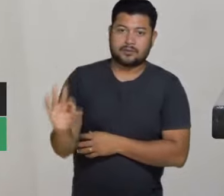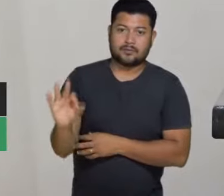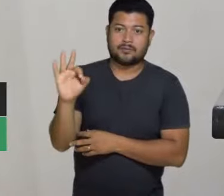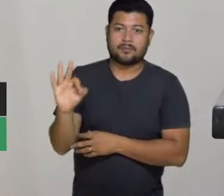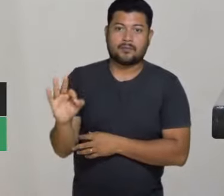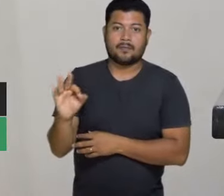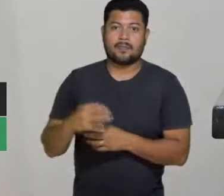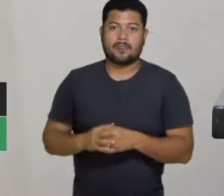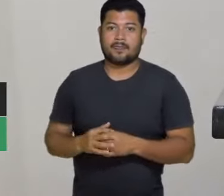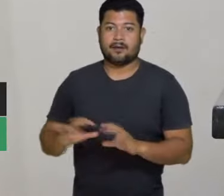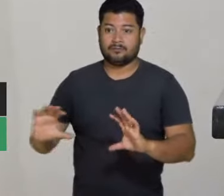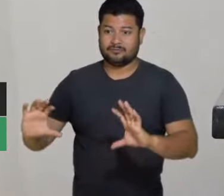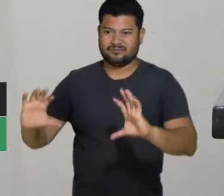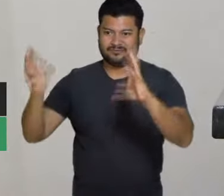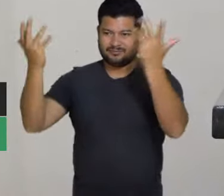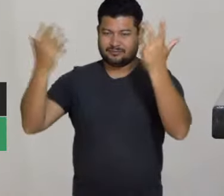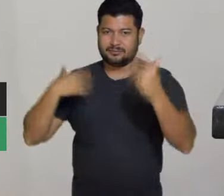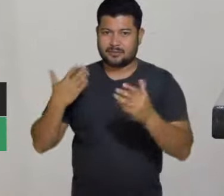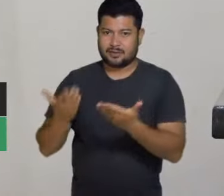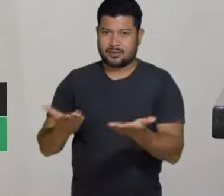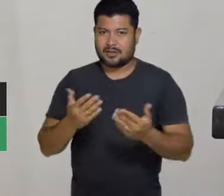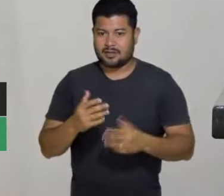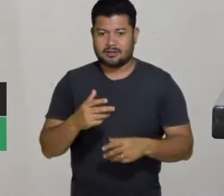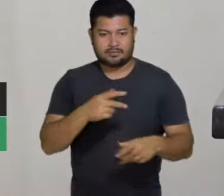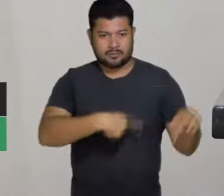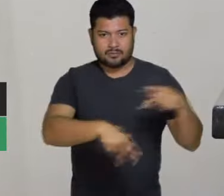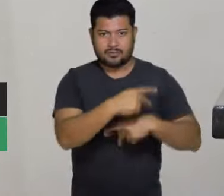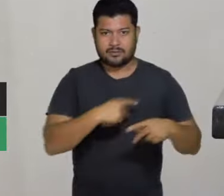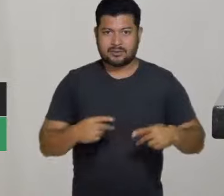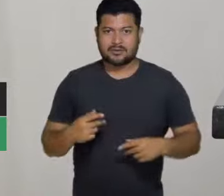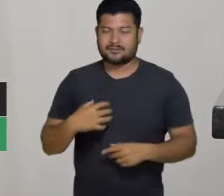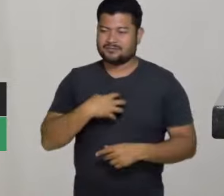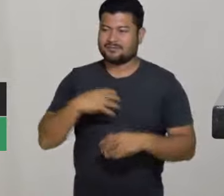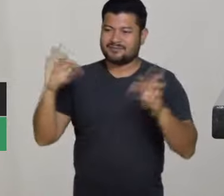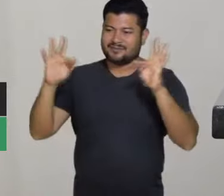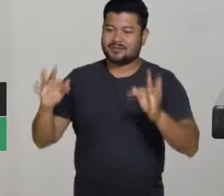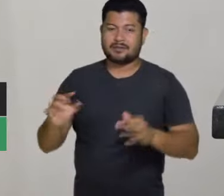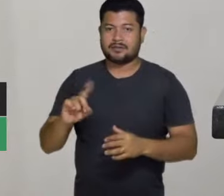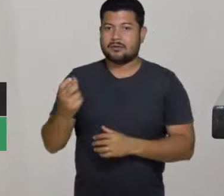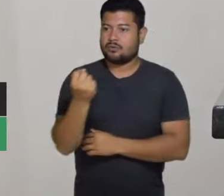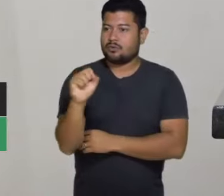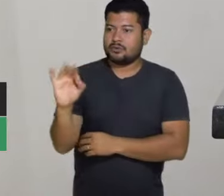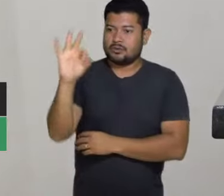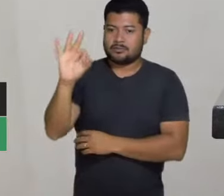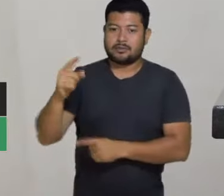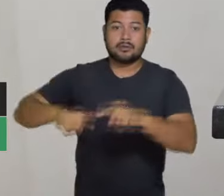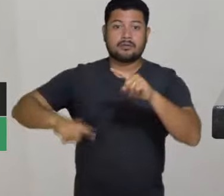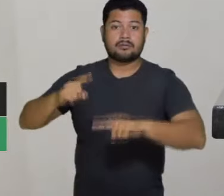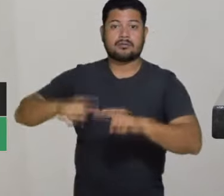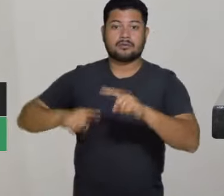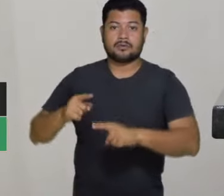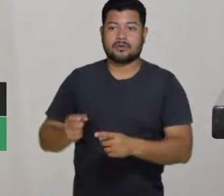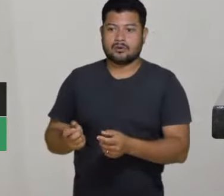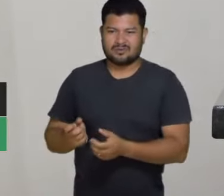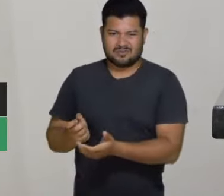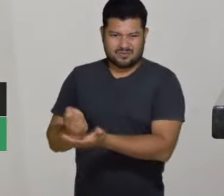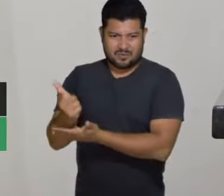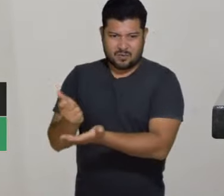faz festa, o brasileiro realmente está 100% feliz. Tem 80% dos produtos consumidos no